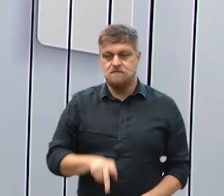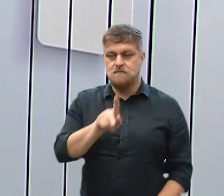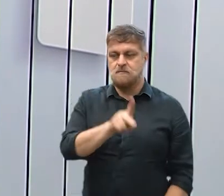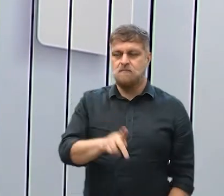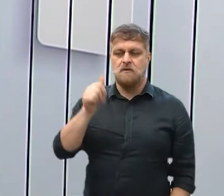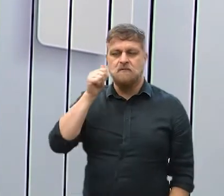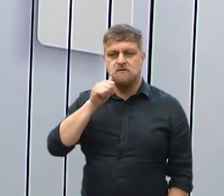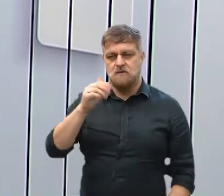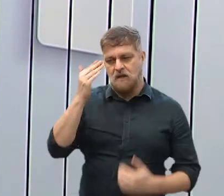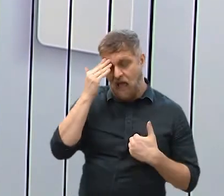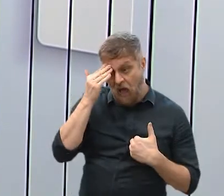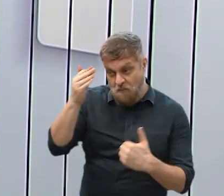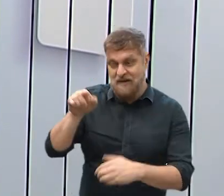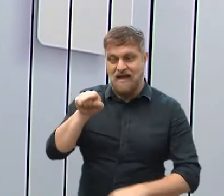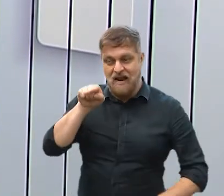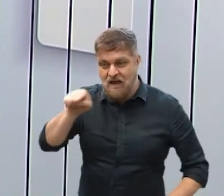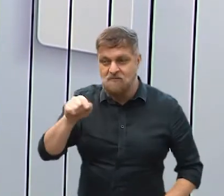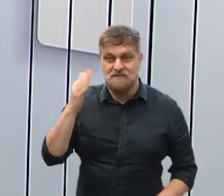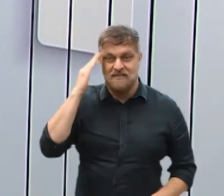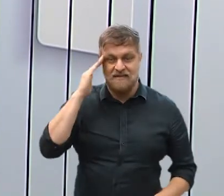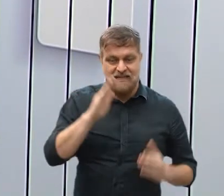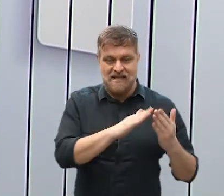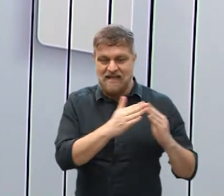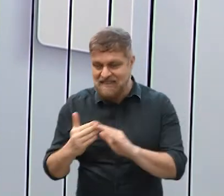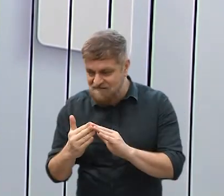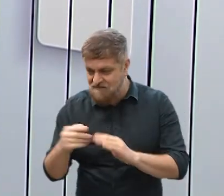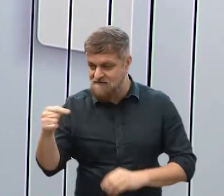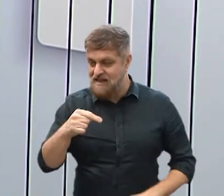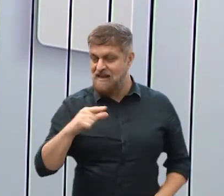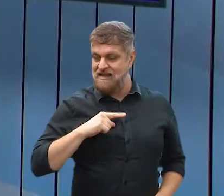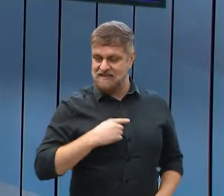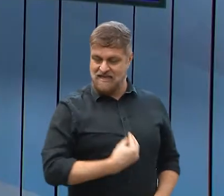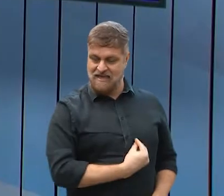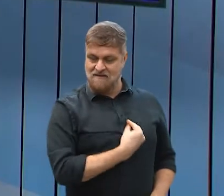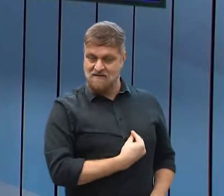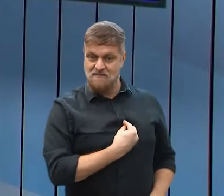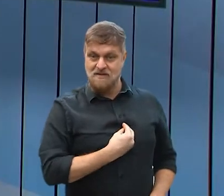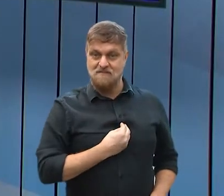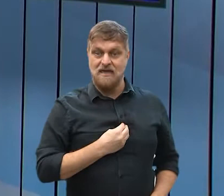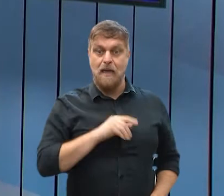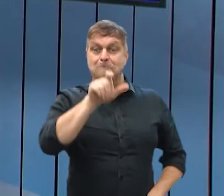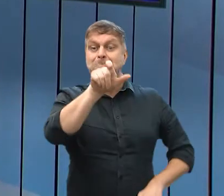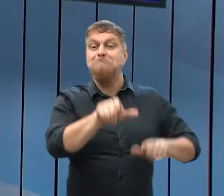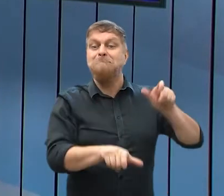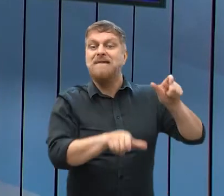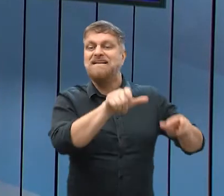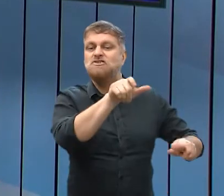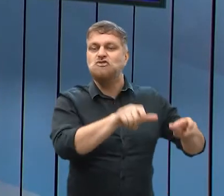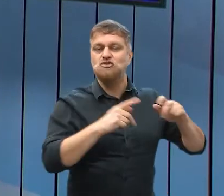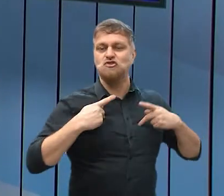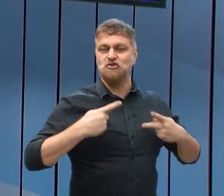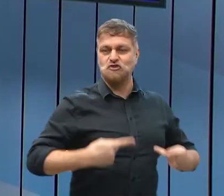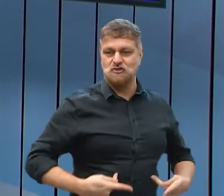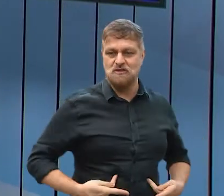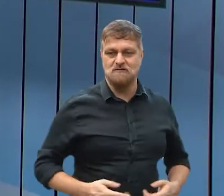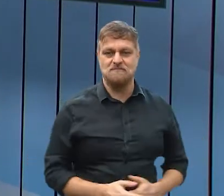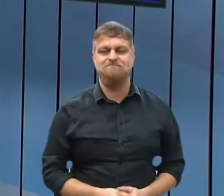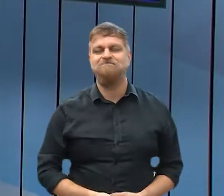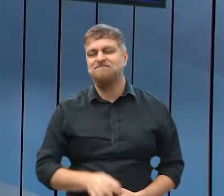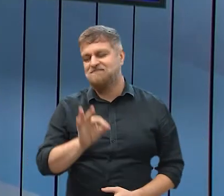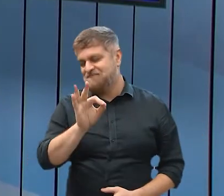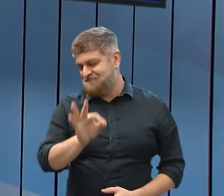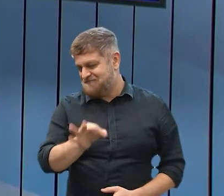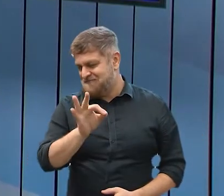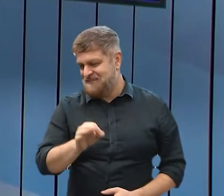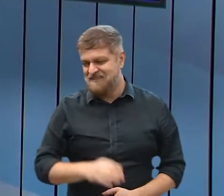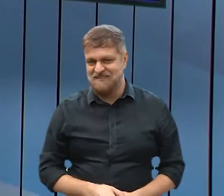professora, obrigado por entender que na favela moram pessoas. Foi isso mesmo? Foi isso mesmo.